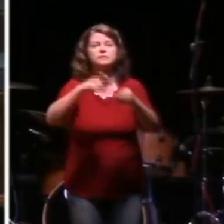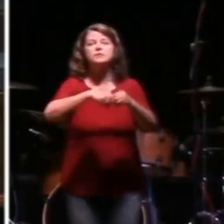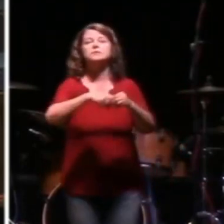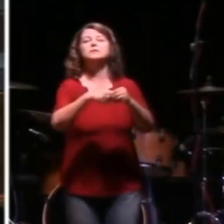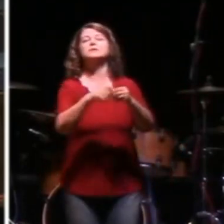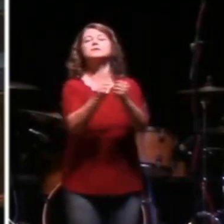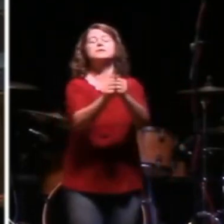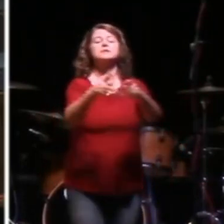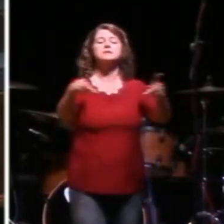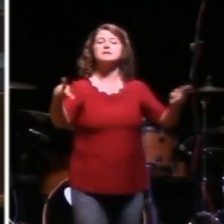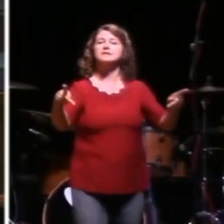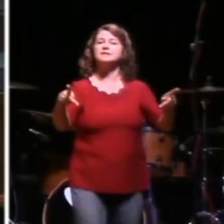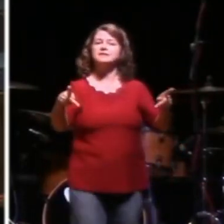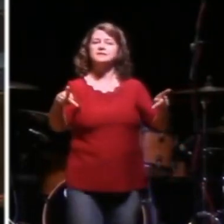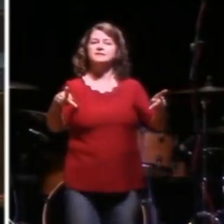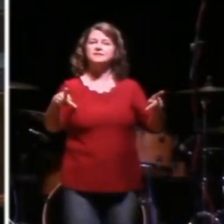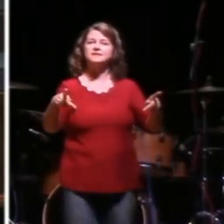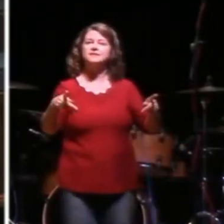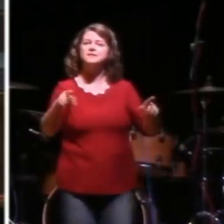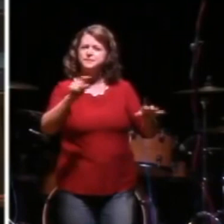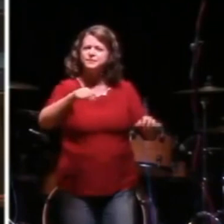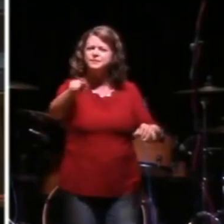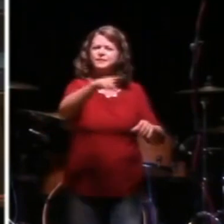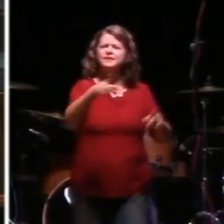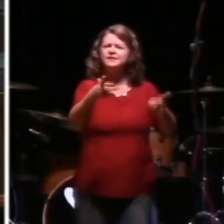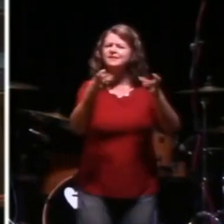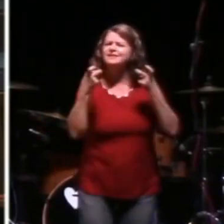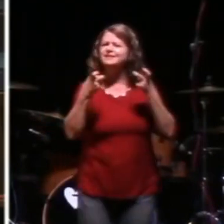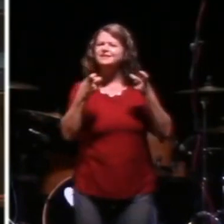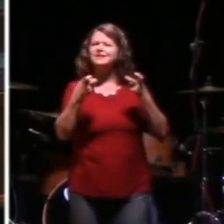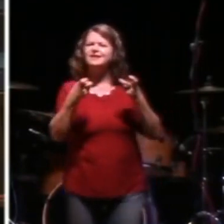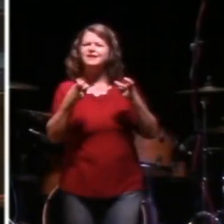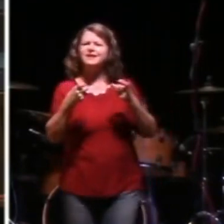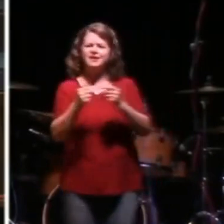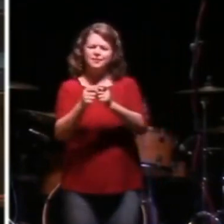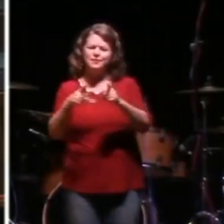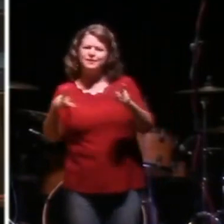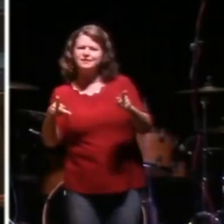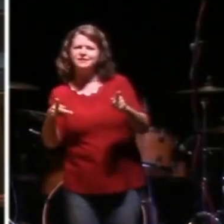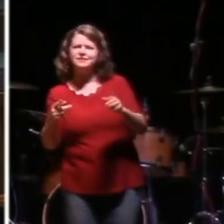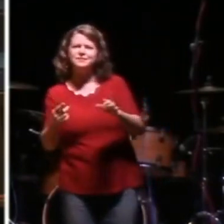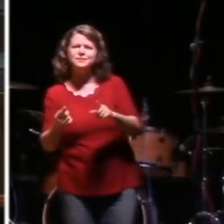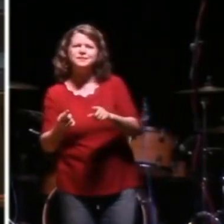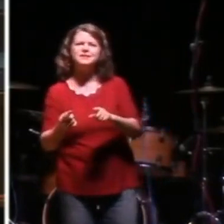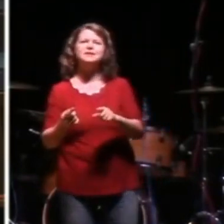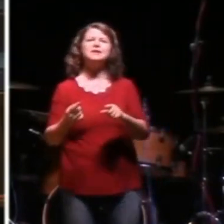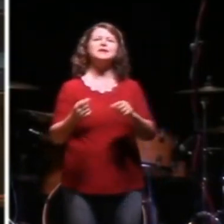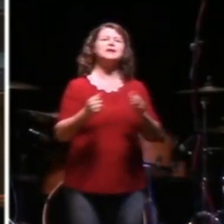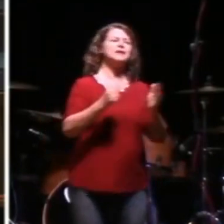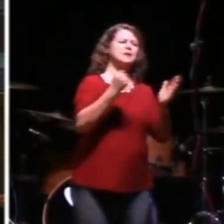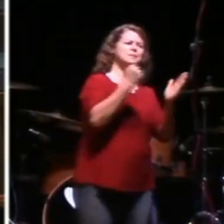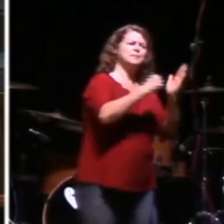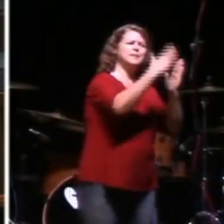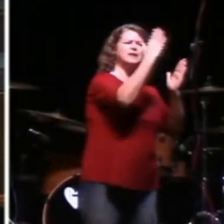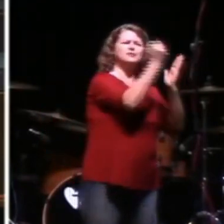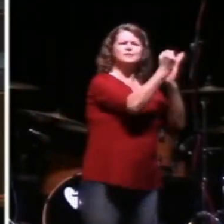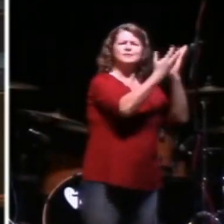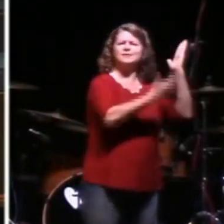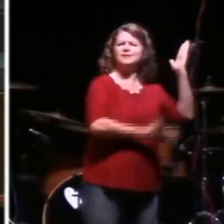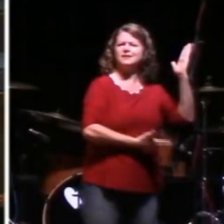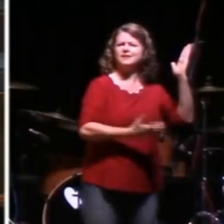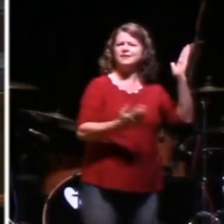juntar as peças dessa palavra do apocalipse o livro do da páscoa o livro do apocalipse